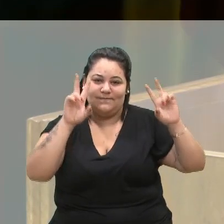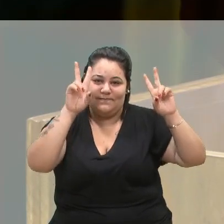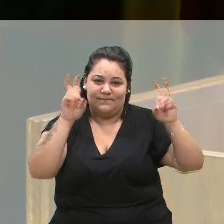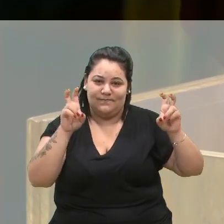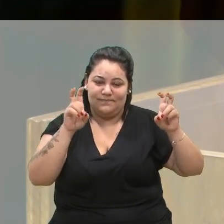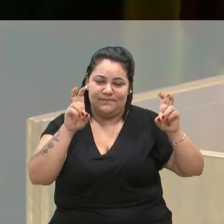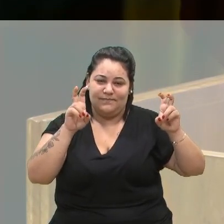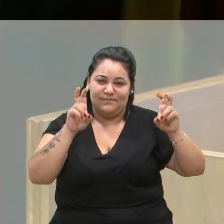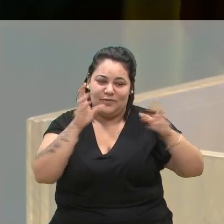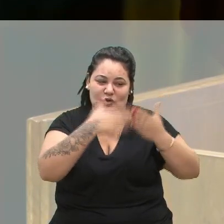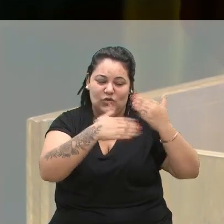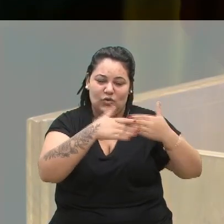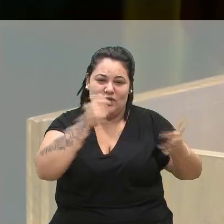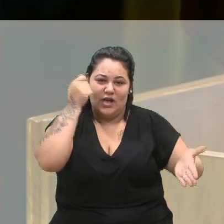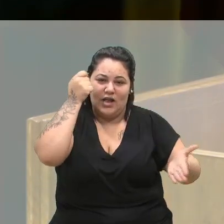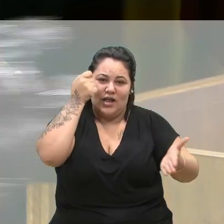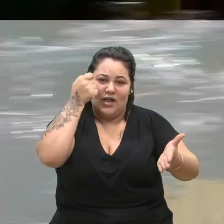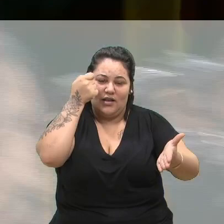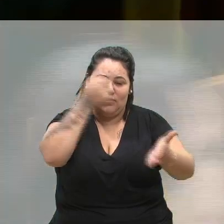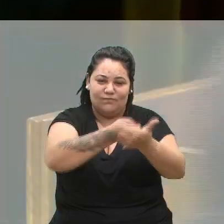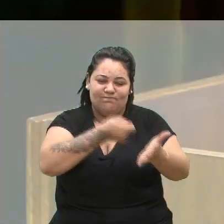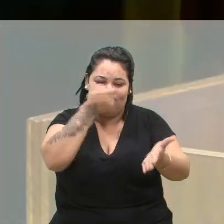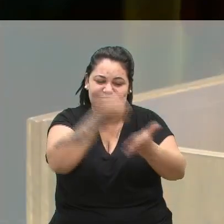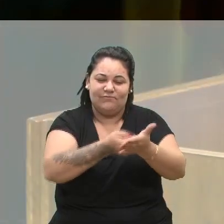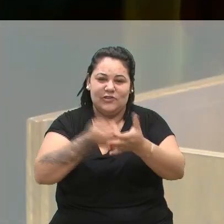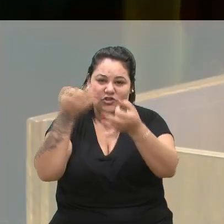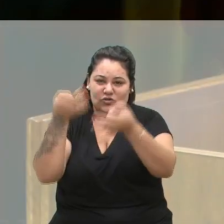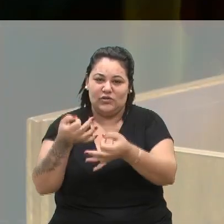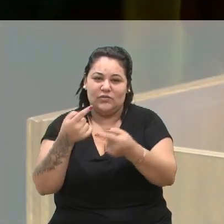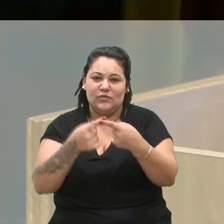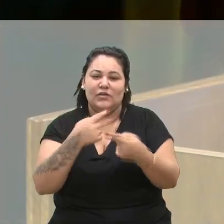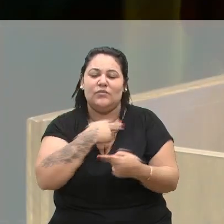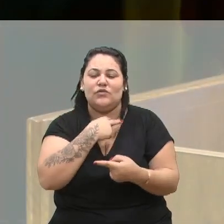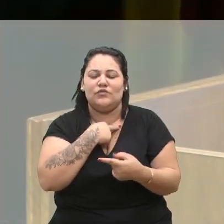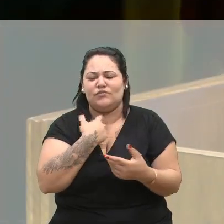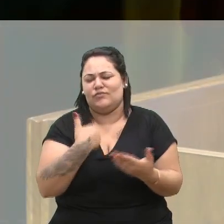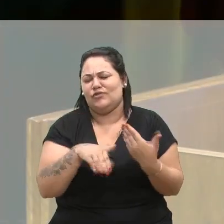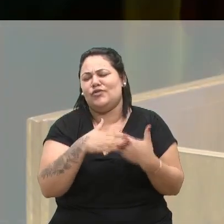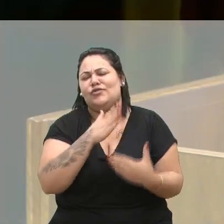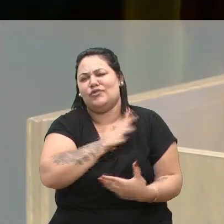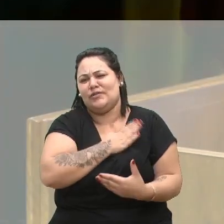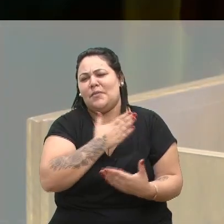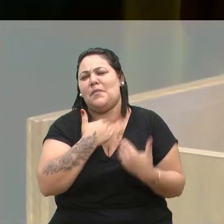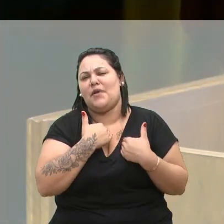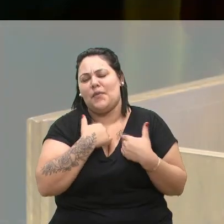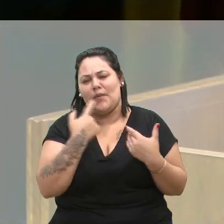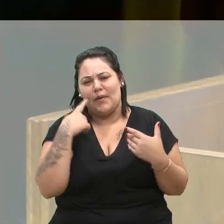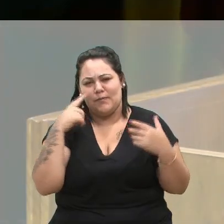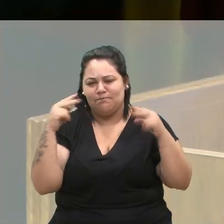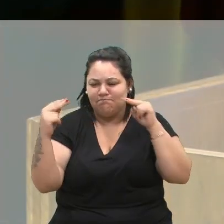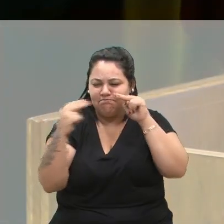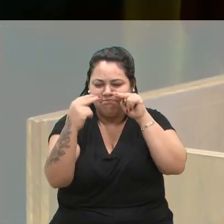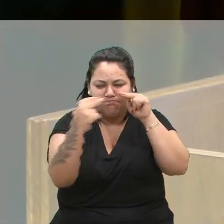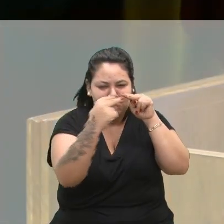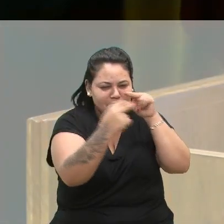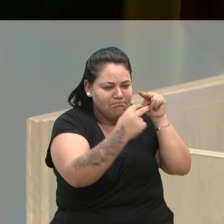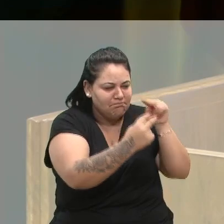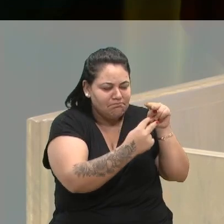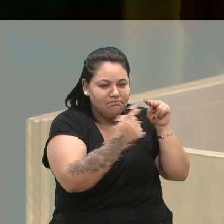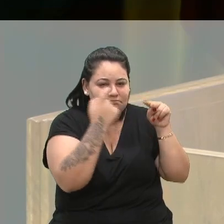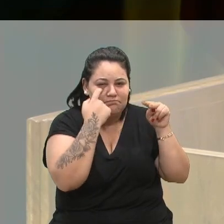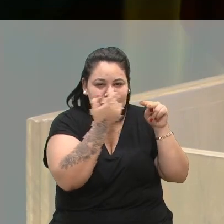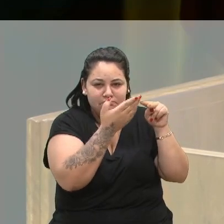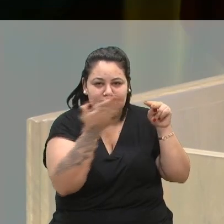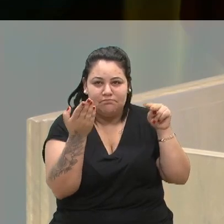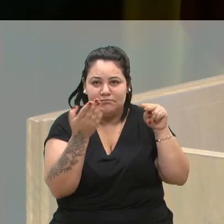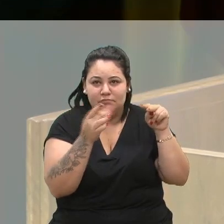senhores vereadores, é impossível, de todo o meu coração, eu olhar no olho de cada um de vocês e dizer, a sua